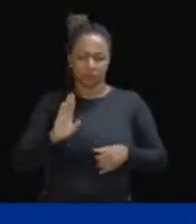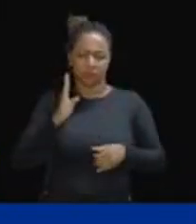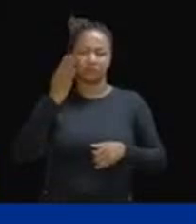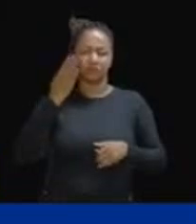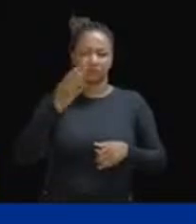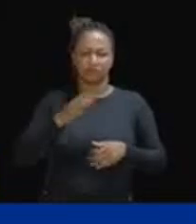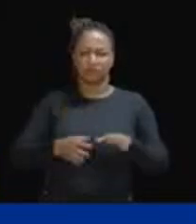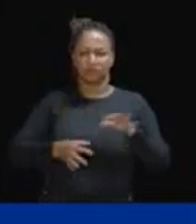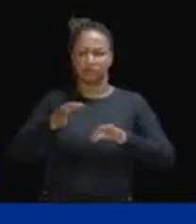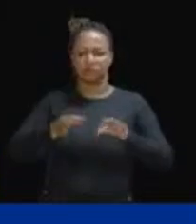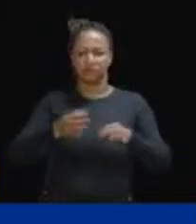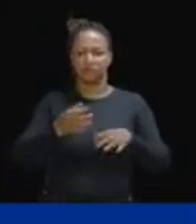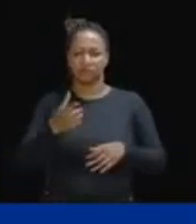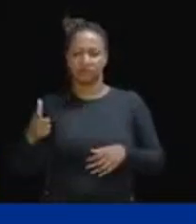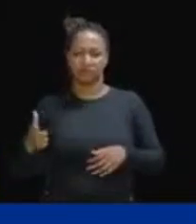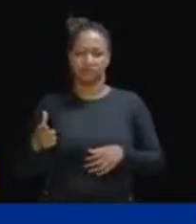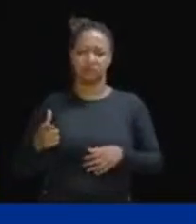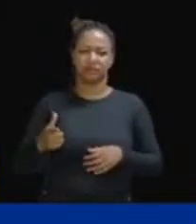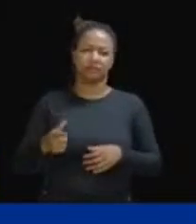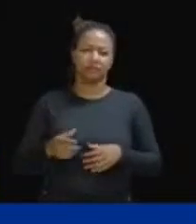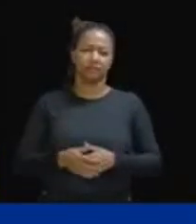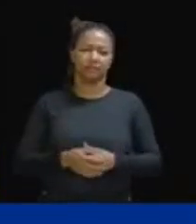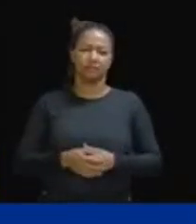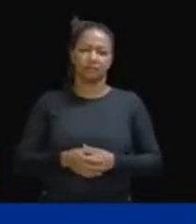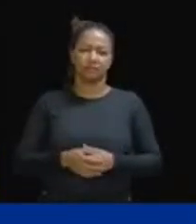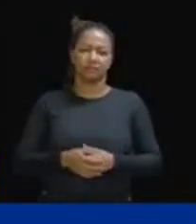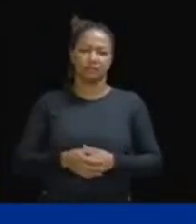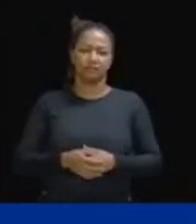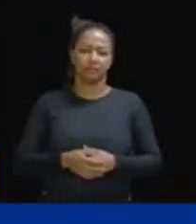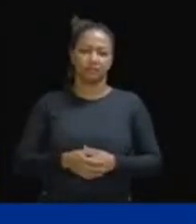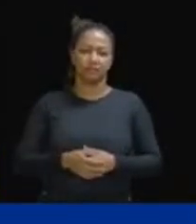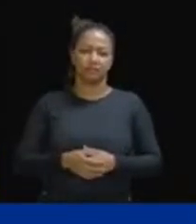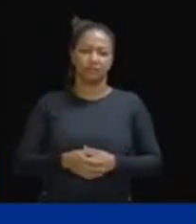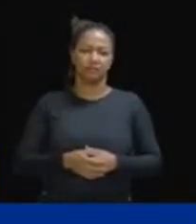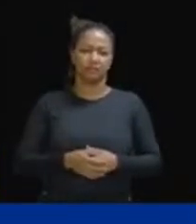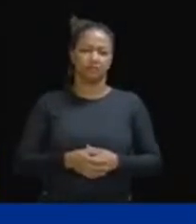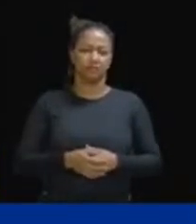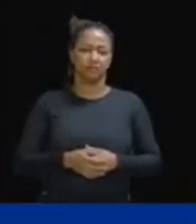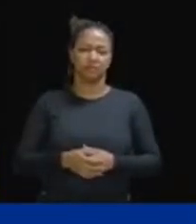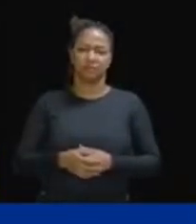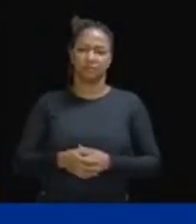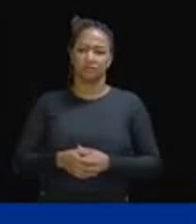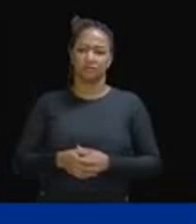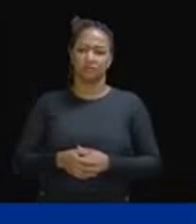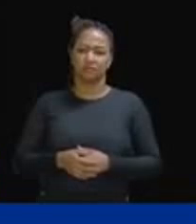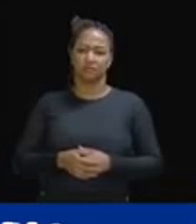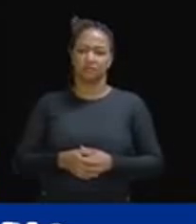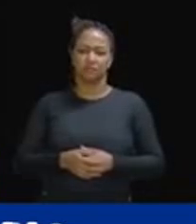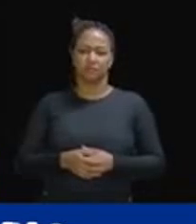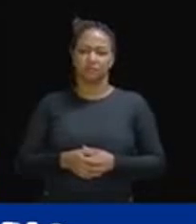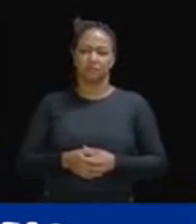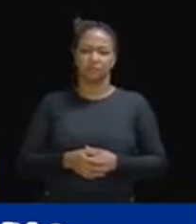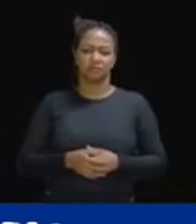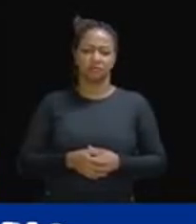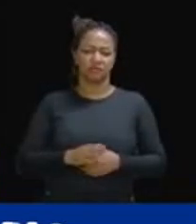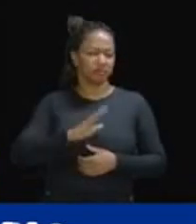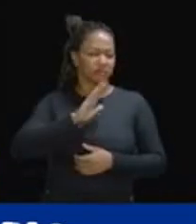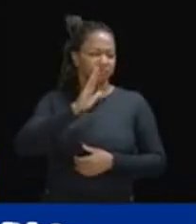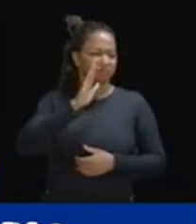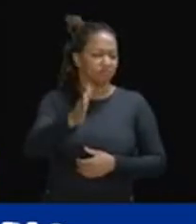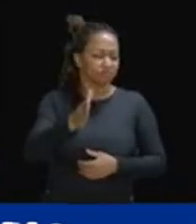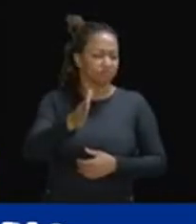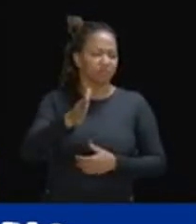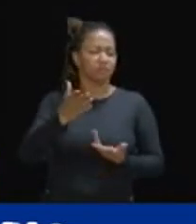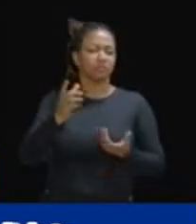zonal, não se tem sequer uma afirmação direta